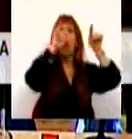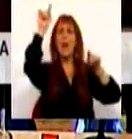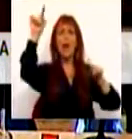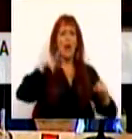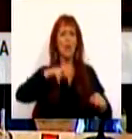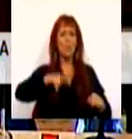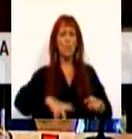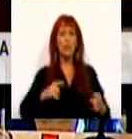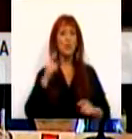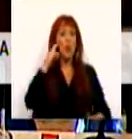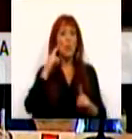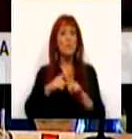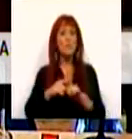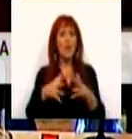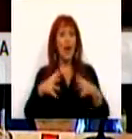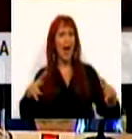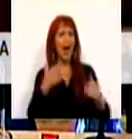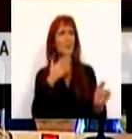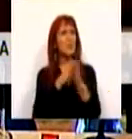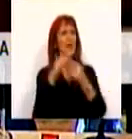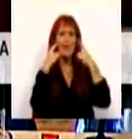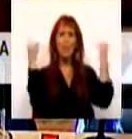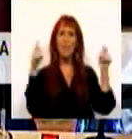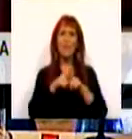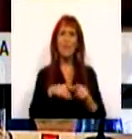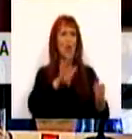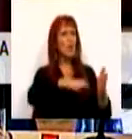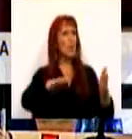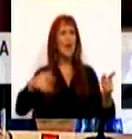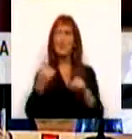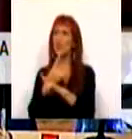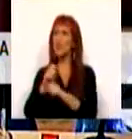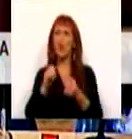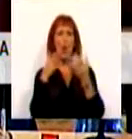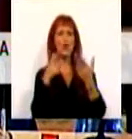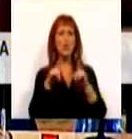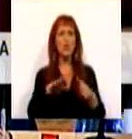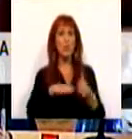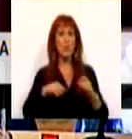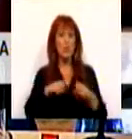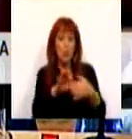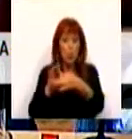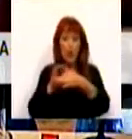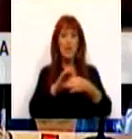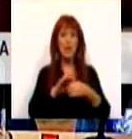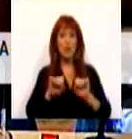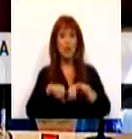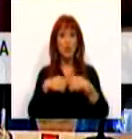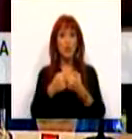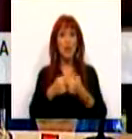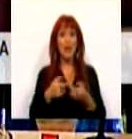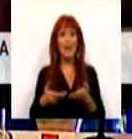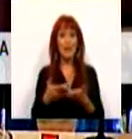país, com o objetivo de alargar a fruição pública das coleções, o que contribui para a coesão territorial e a social,